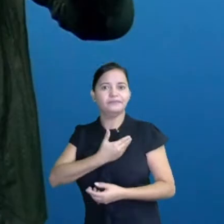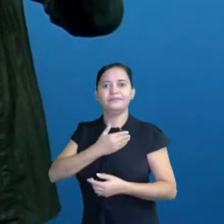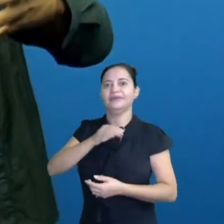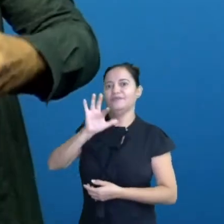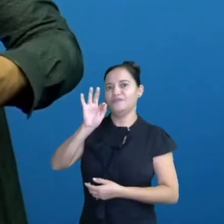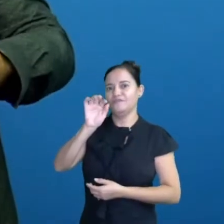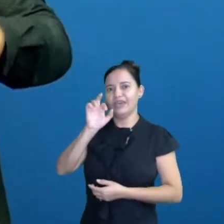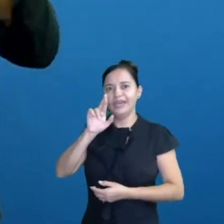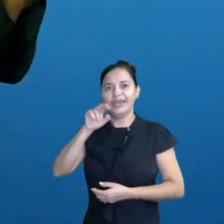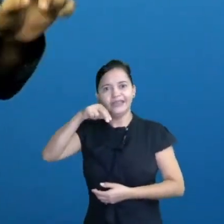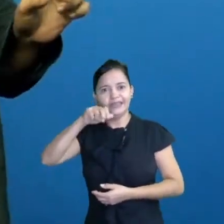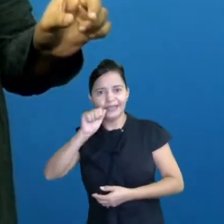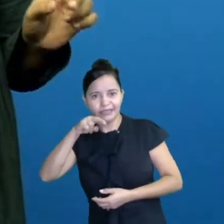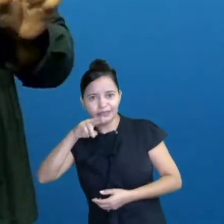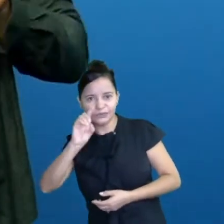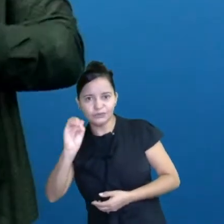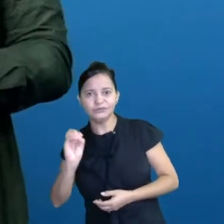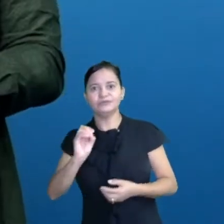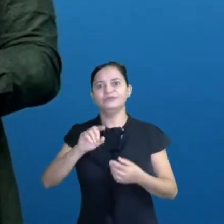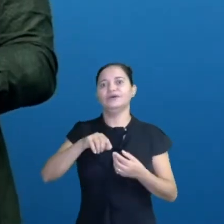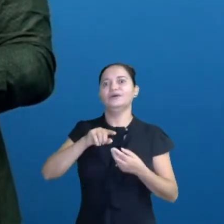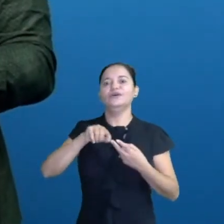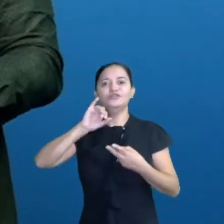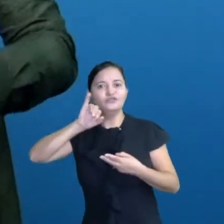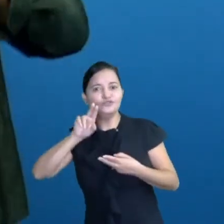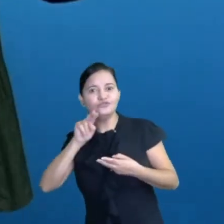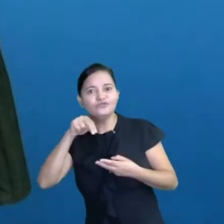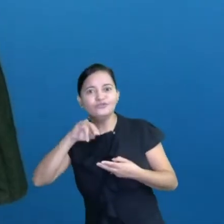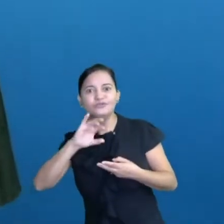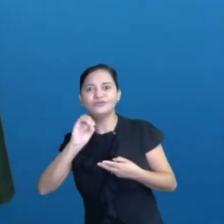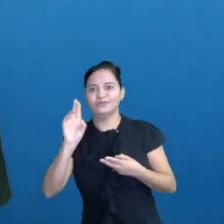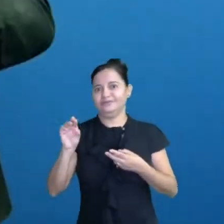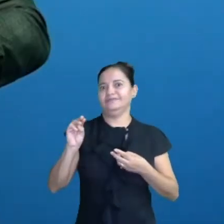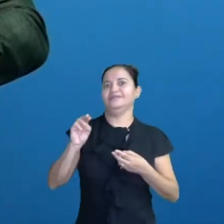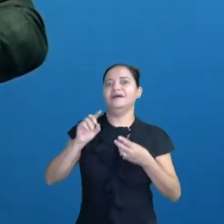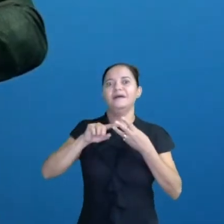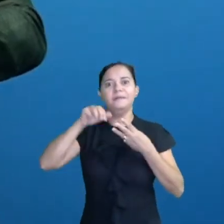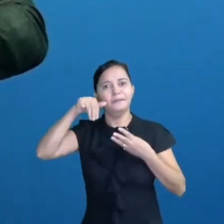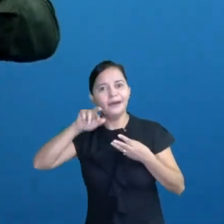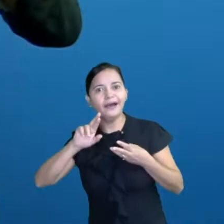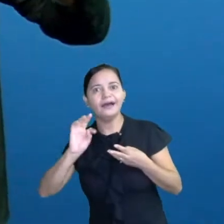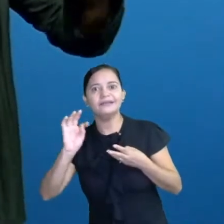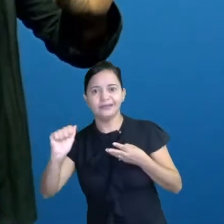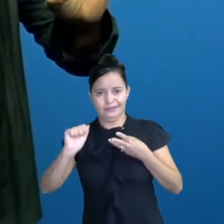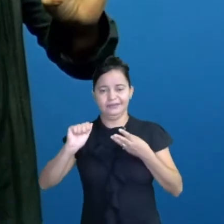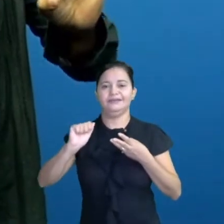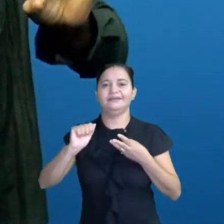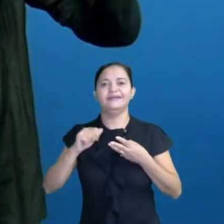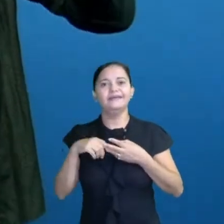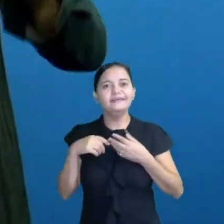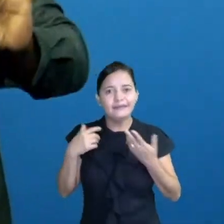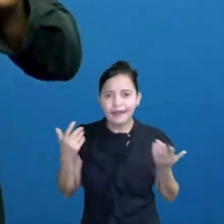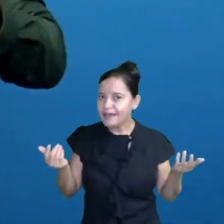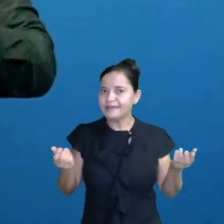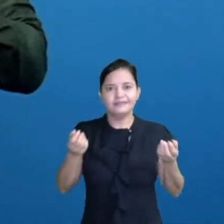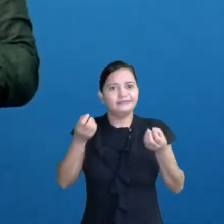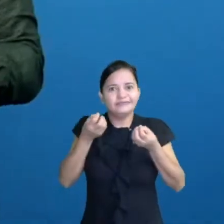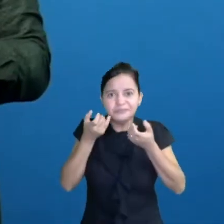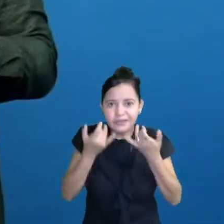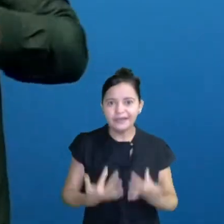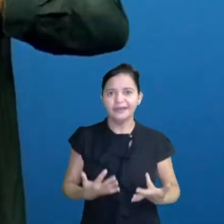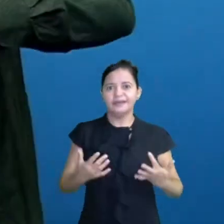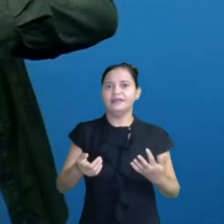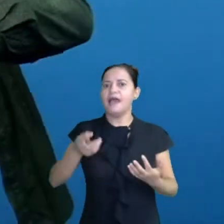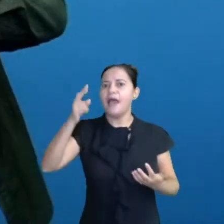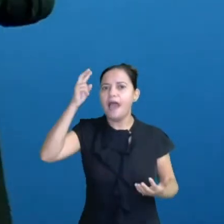testemunho, isso que eu vou dizer. Eu já venho reiterando isso em outras aulas. Efeito estufa e aquecimento global não são as mesmas